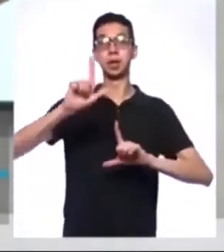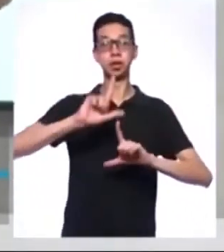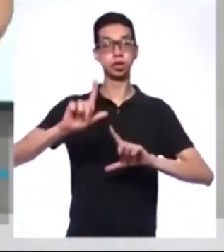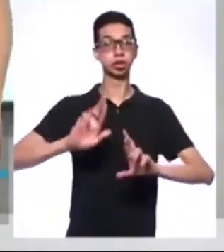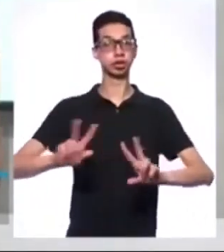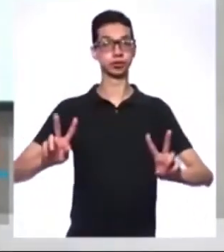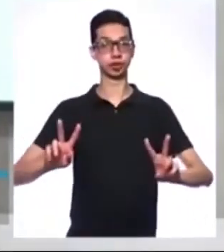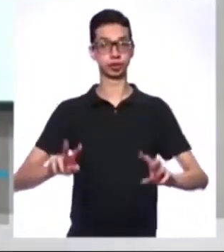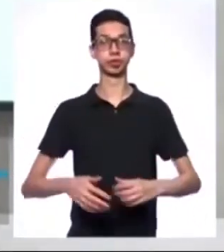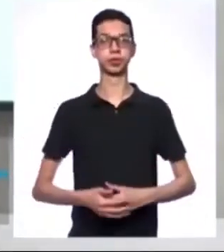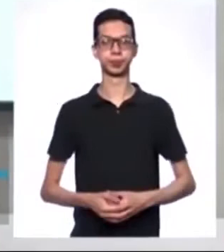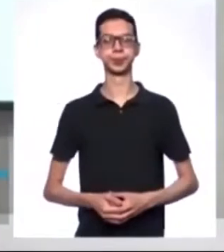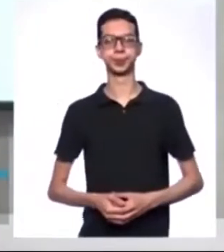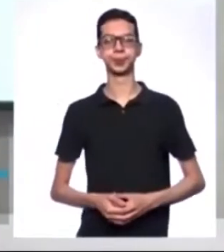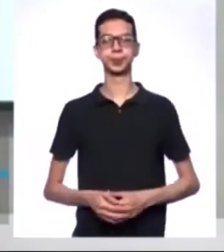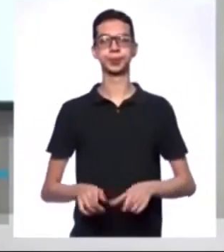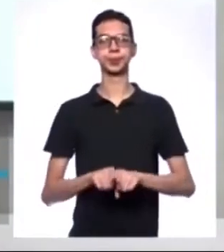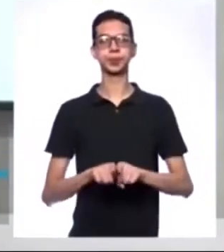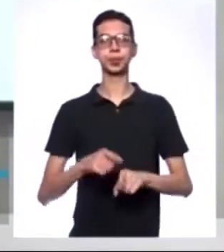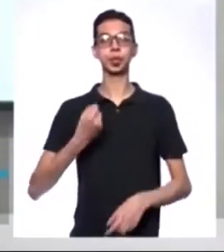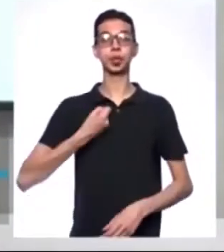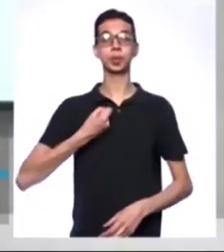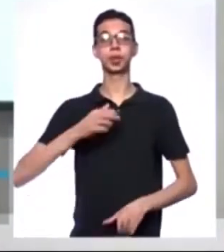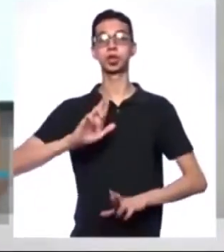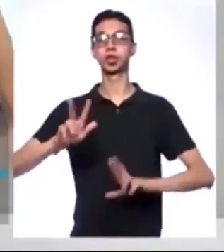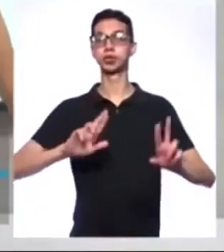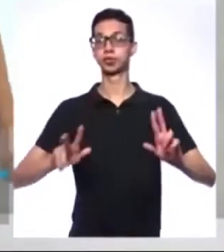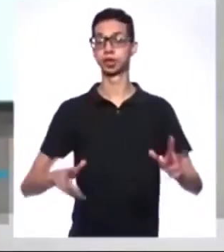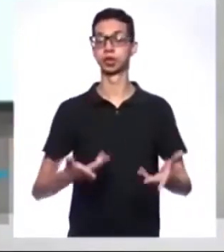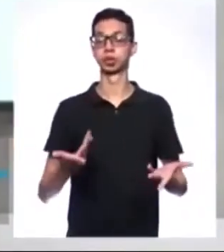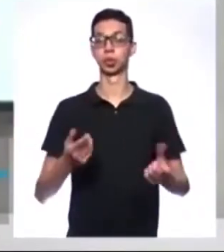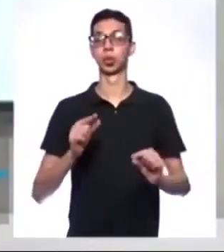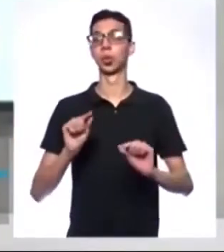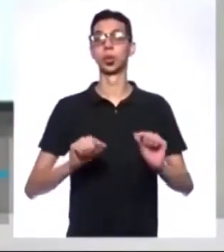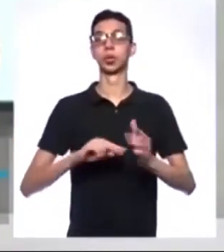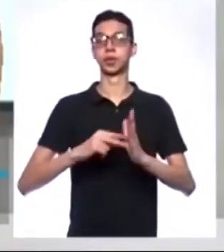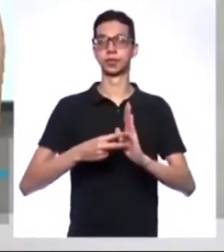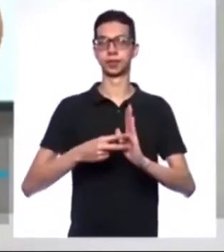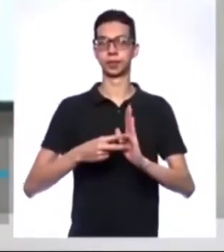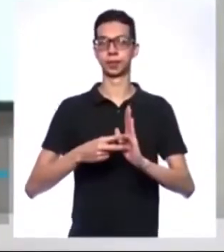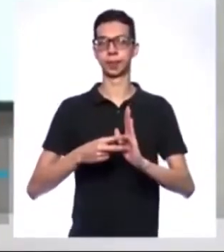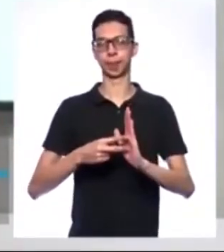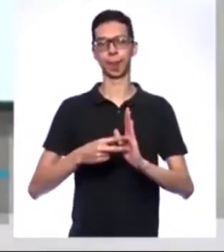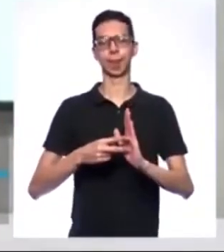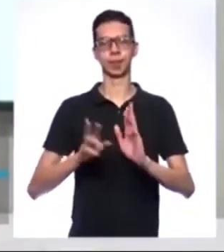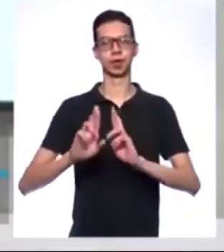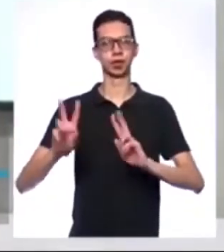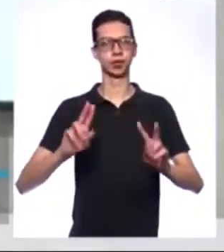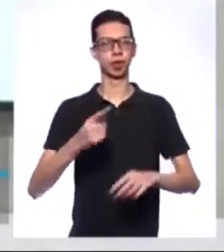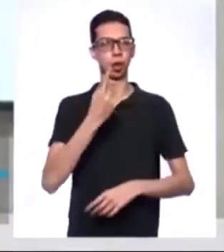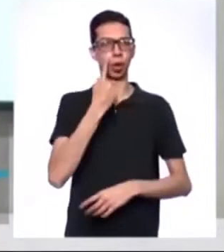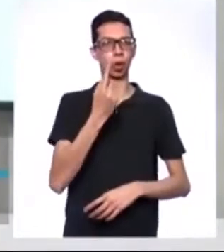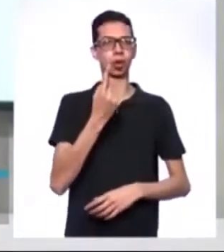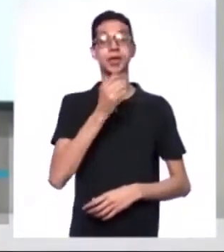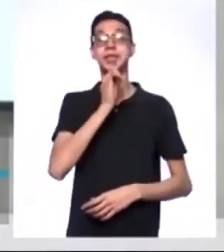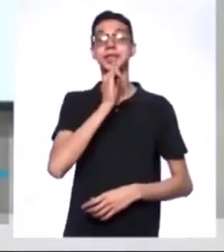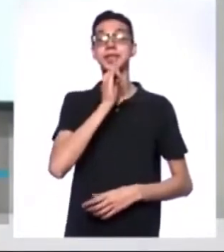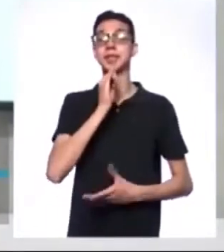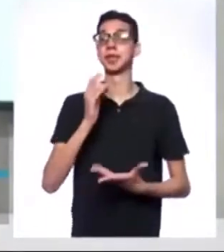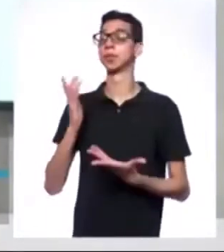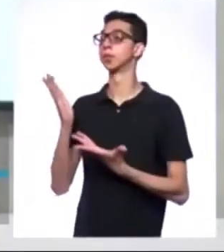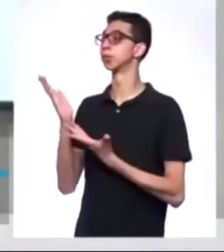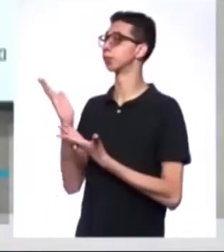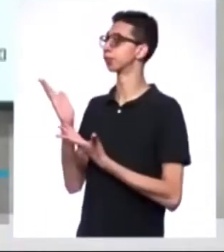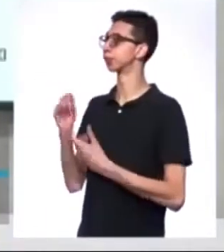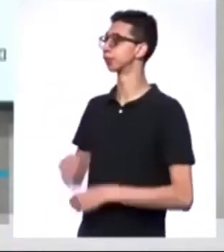dizer diferentes e algarismos distintos quer dizer diferentes Dá uma olhadinha no exemplo